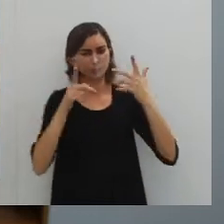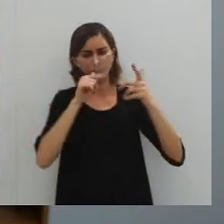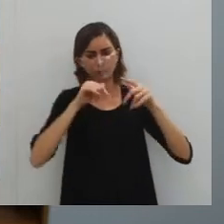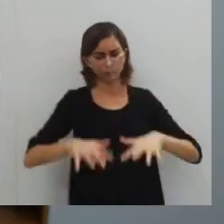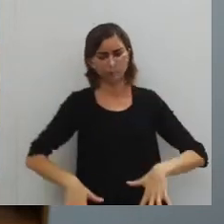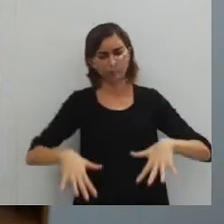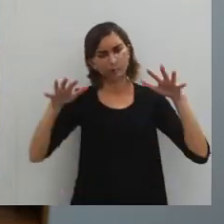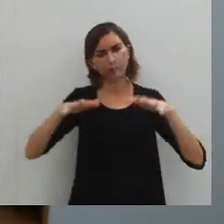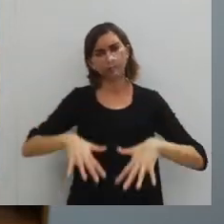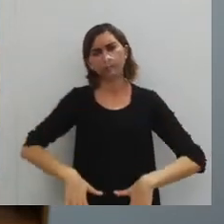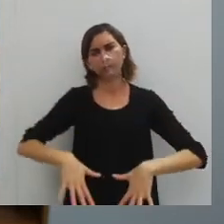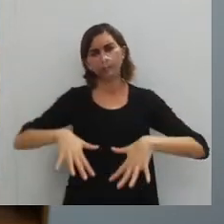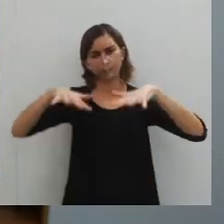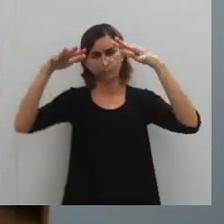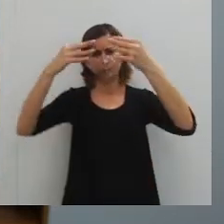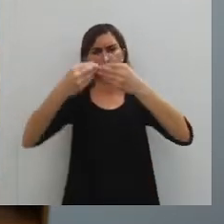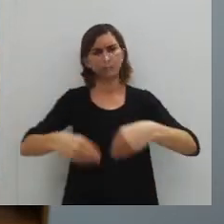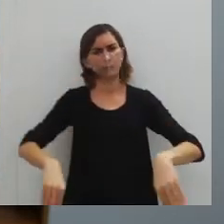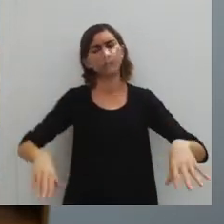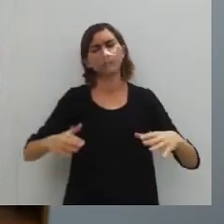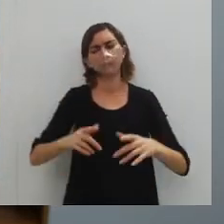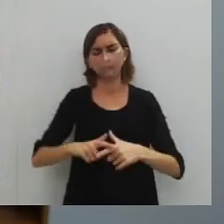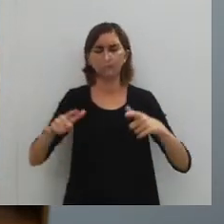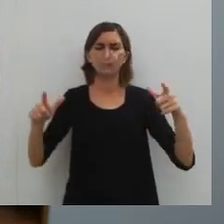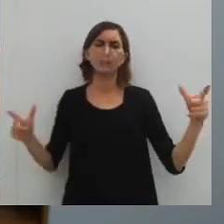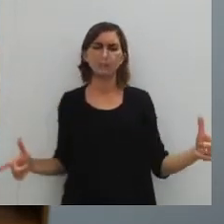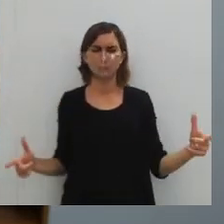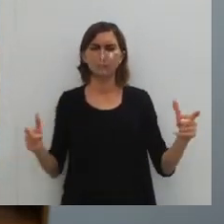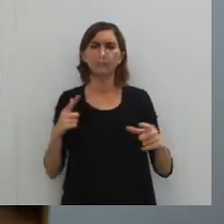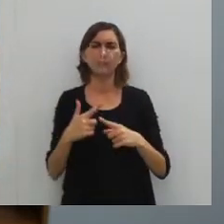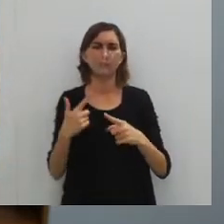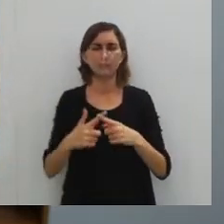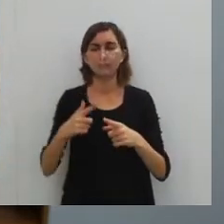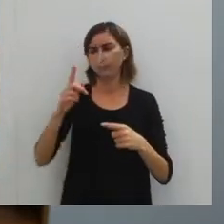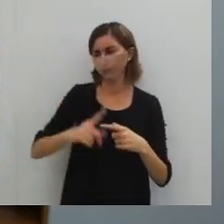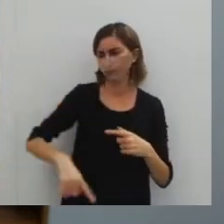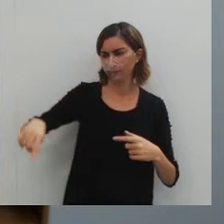enchentes, elas são provocadas em sua grande maioria porque essa